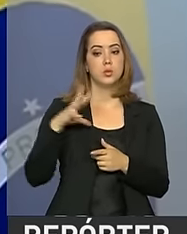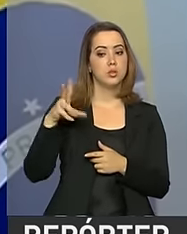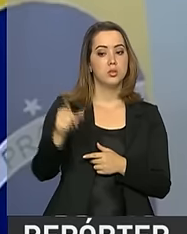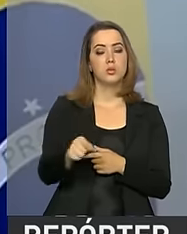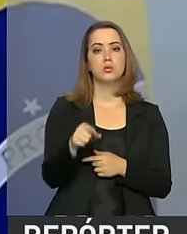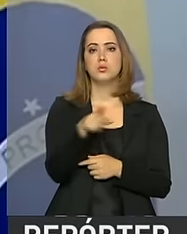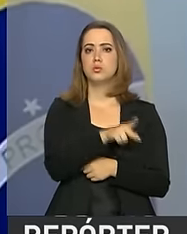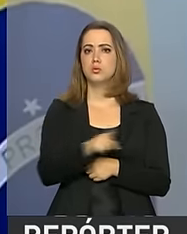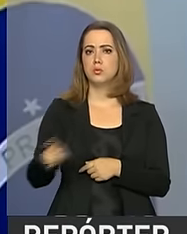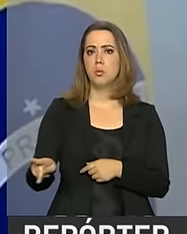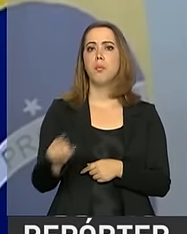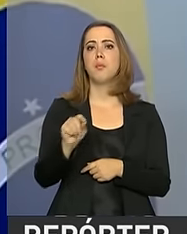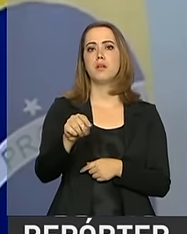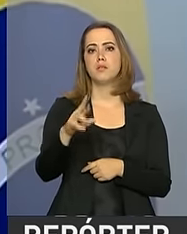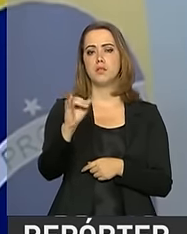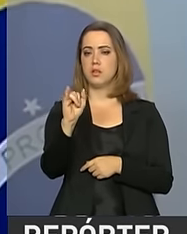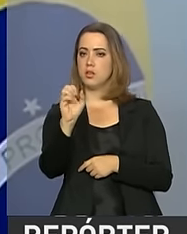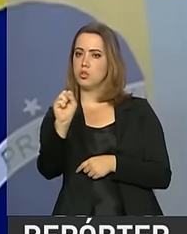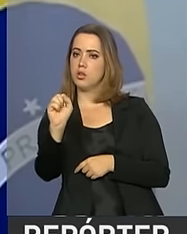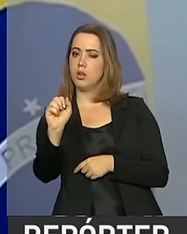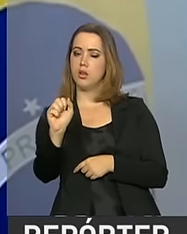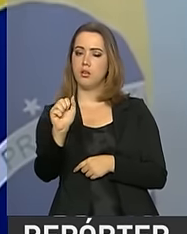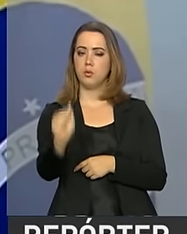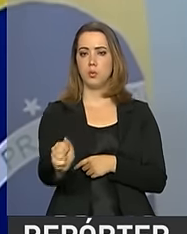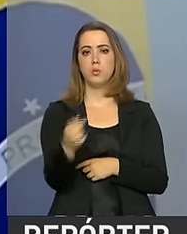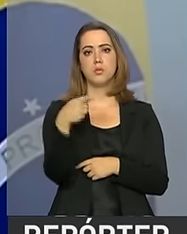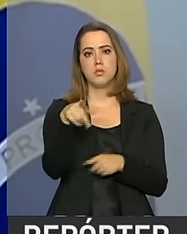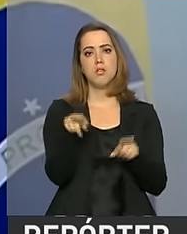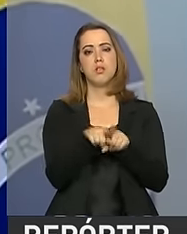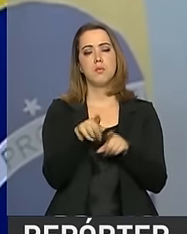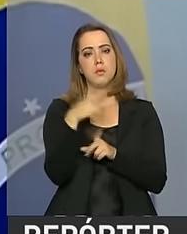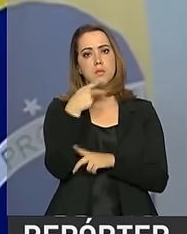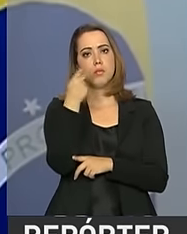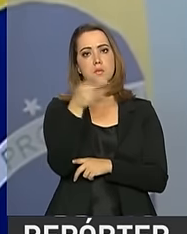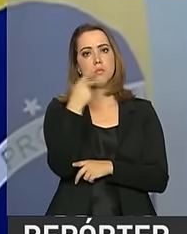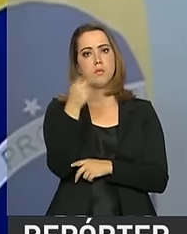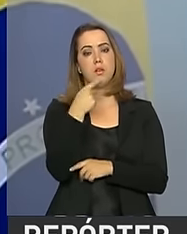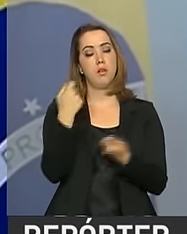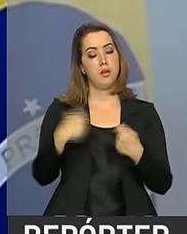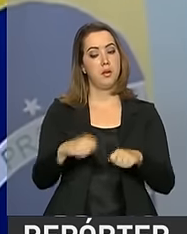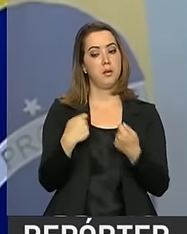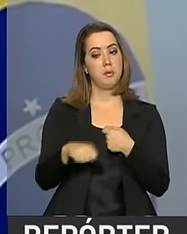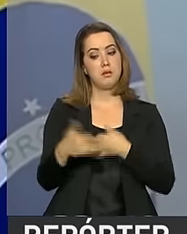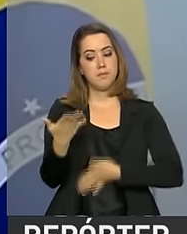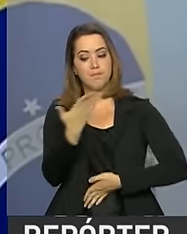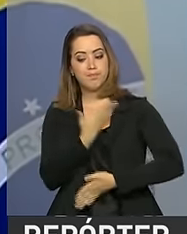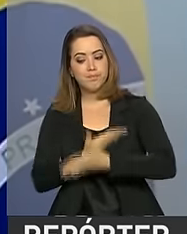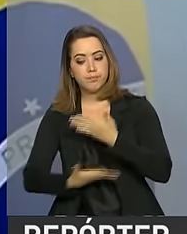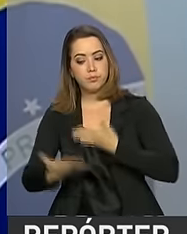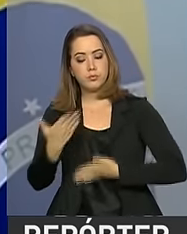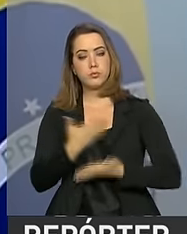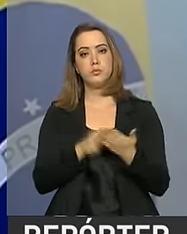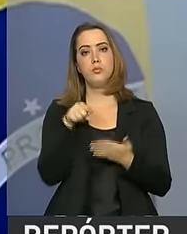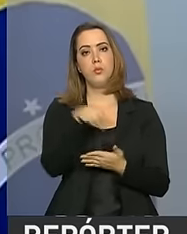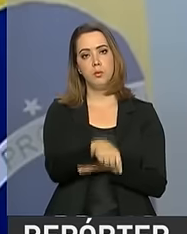o presidente russo, inclusive, falava na necessidade de soluções negociadas